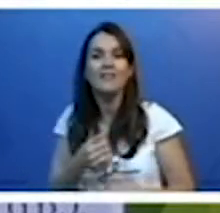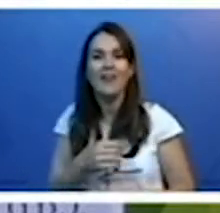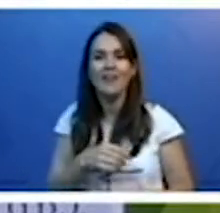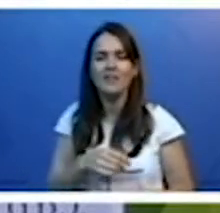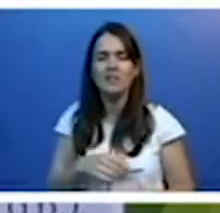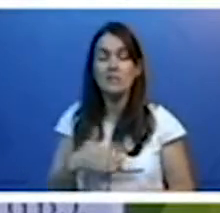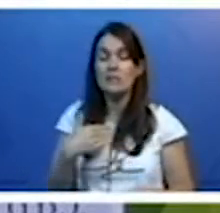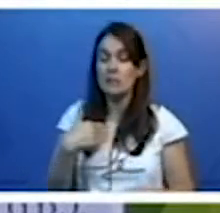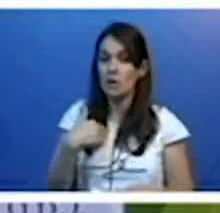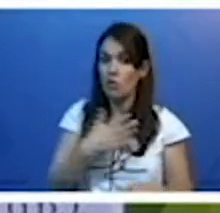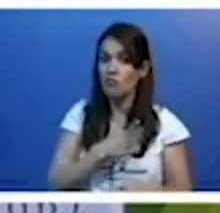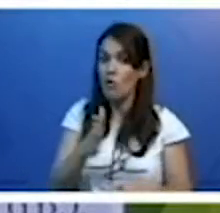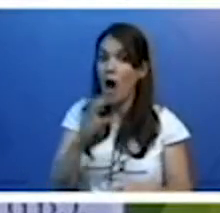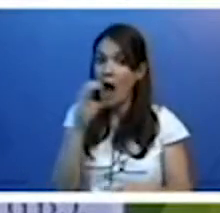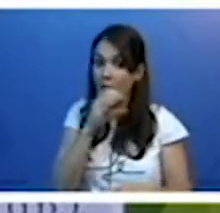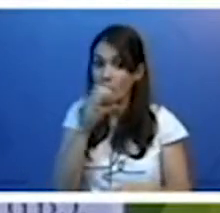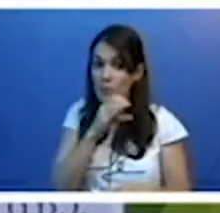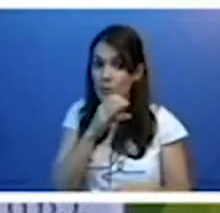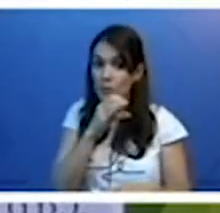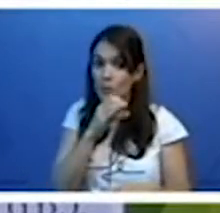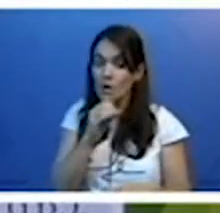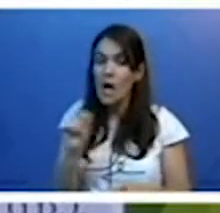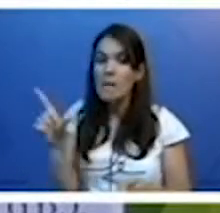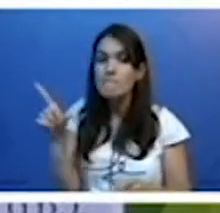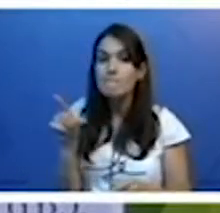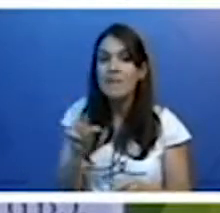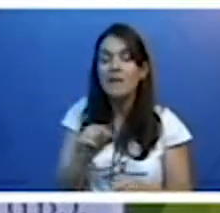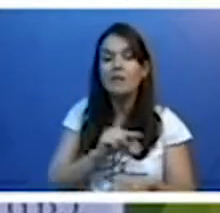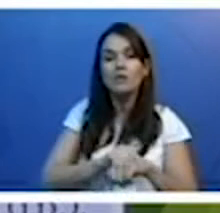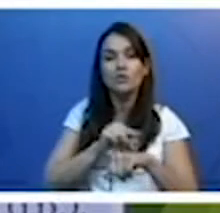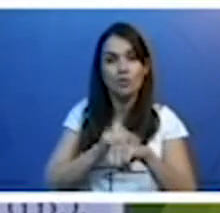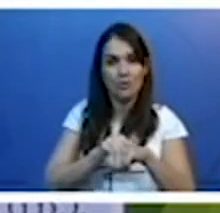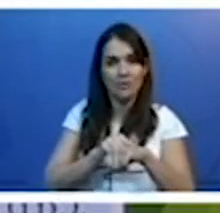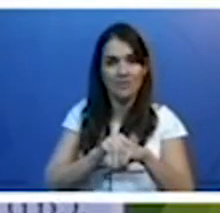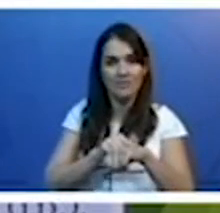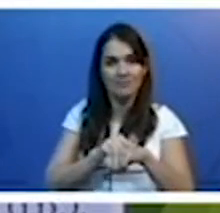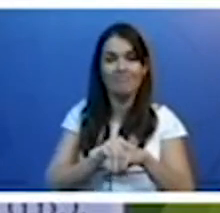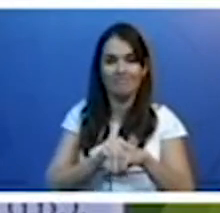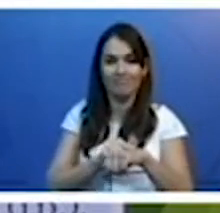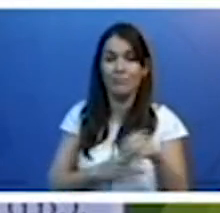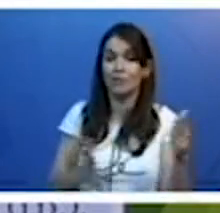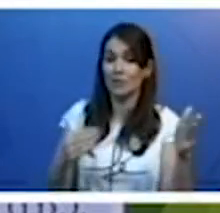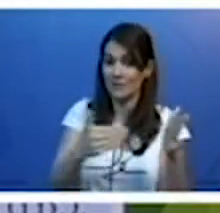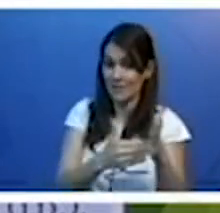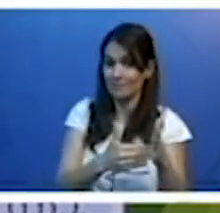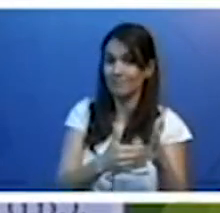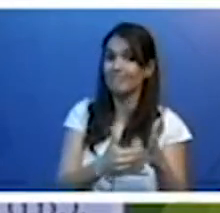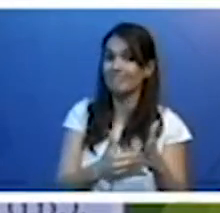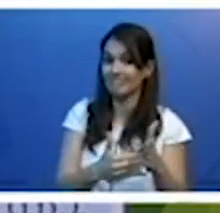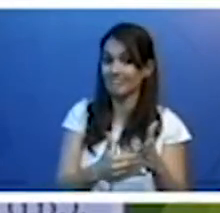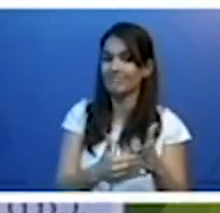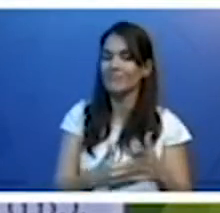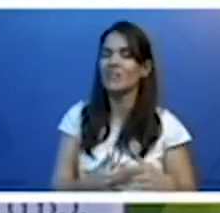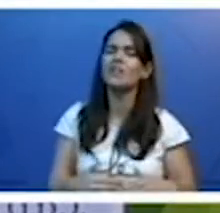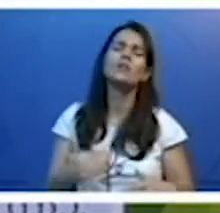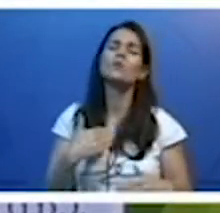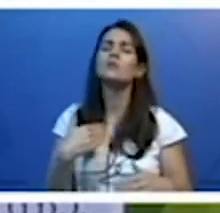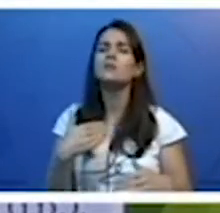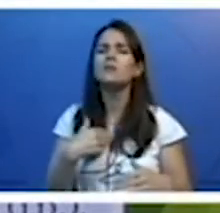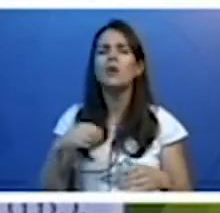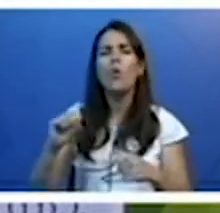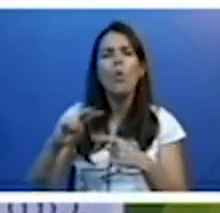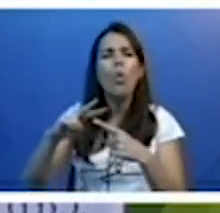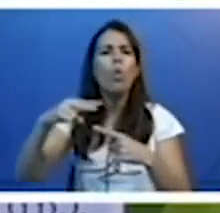mais rápido eu ando, menos tempo eu levo para chegar onde eu quero. Então, se eu dobro